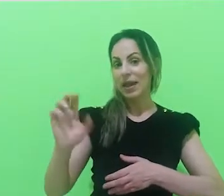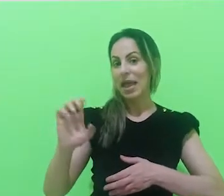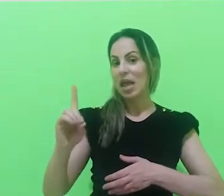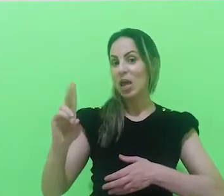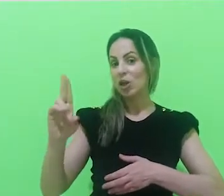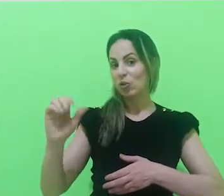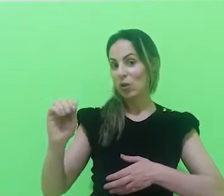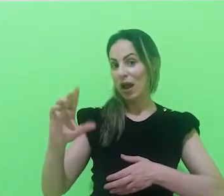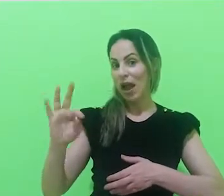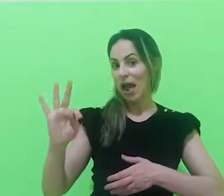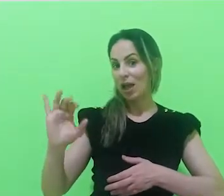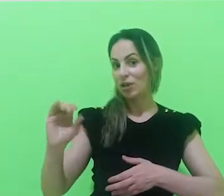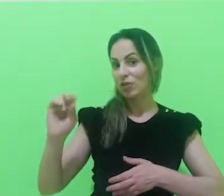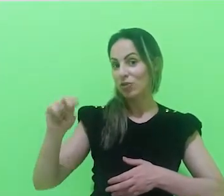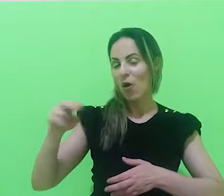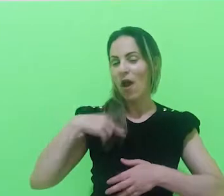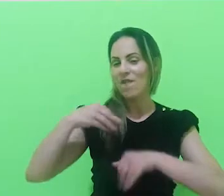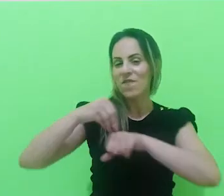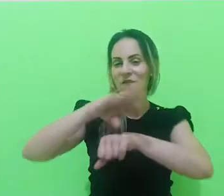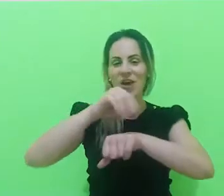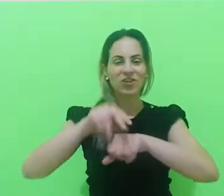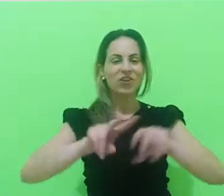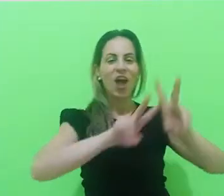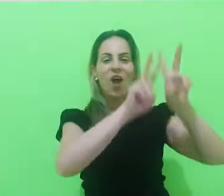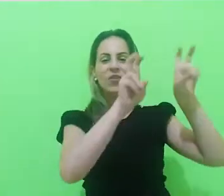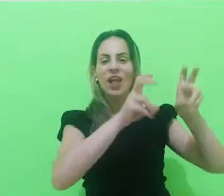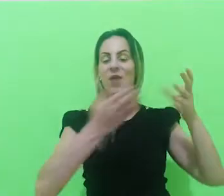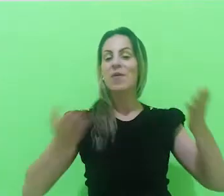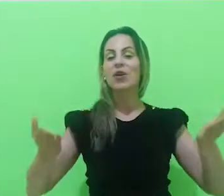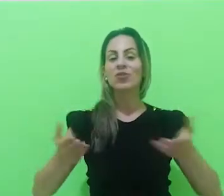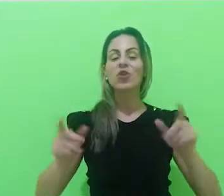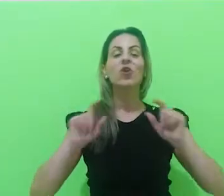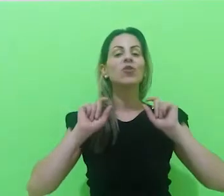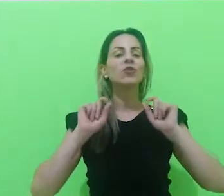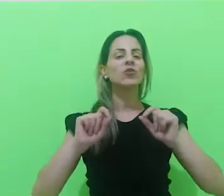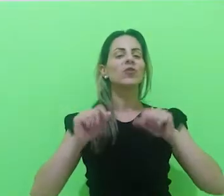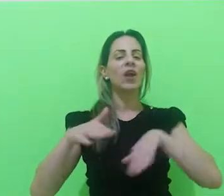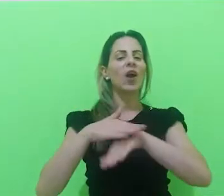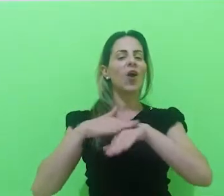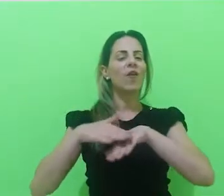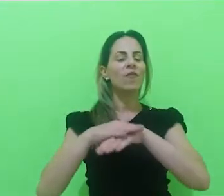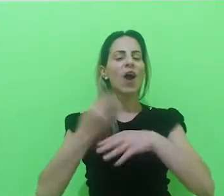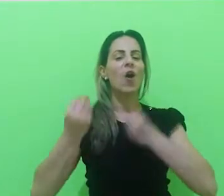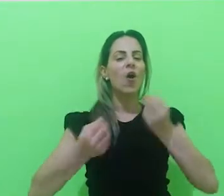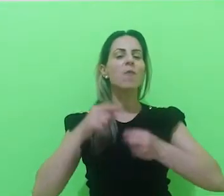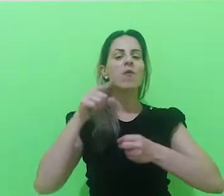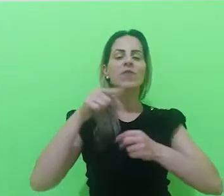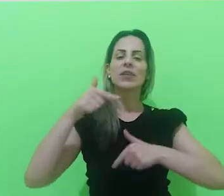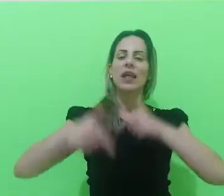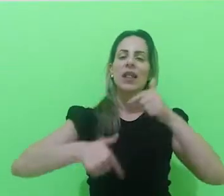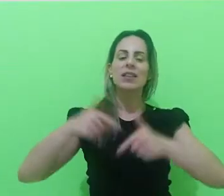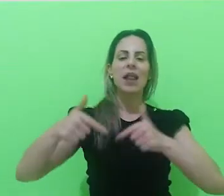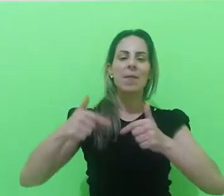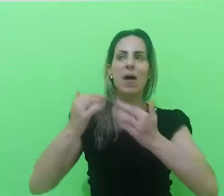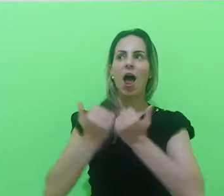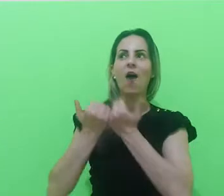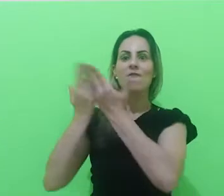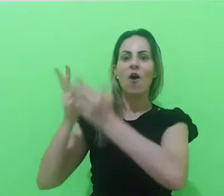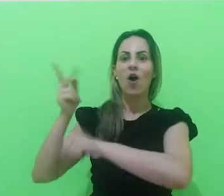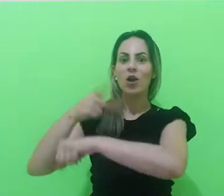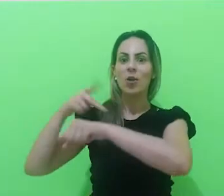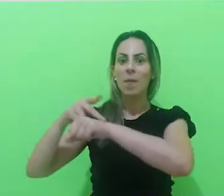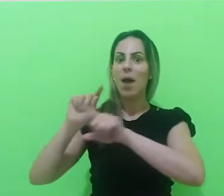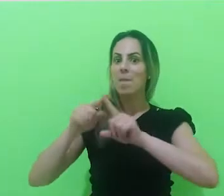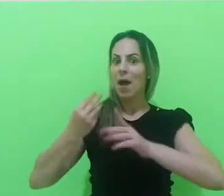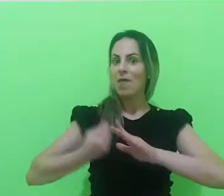algumas dicas para você. O nosso tema de hoje, nós vamos falar sobre como você trabalhar no exterior, estando